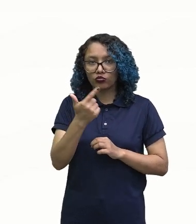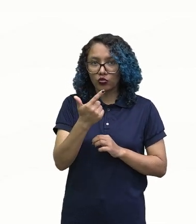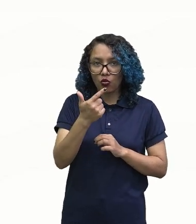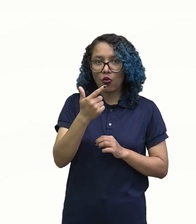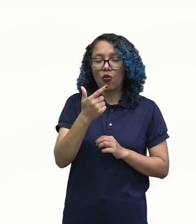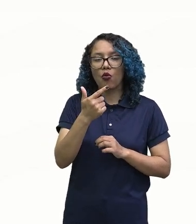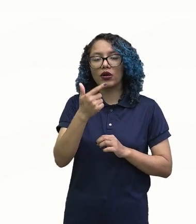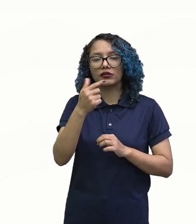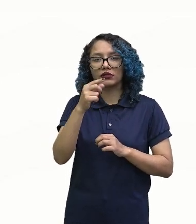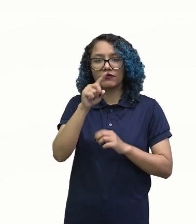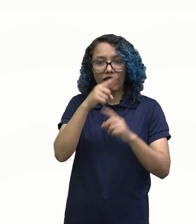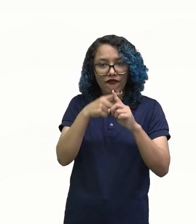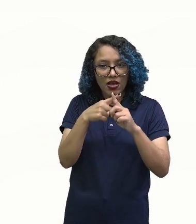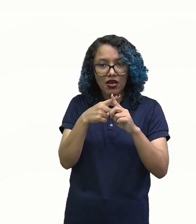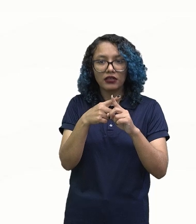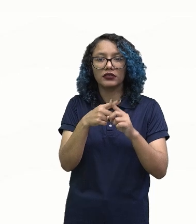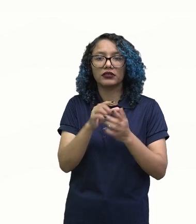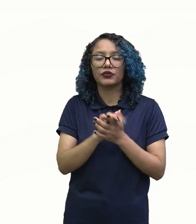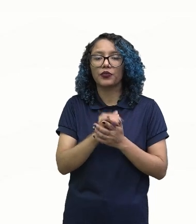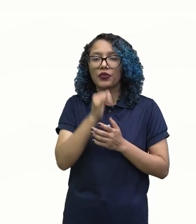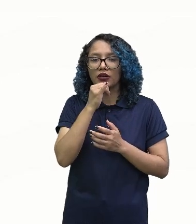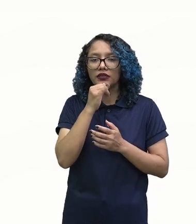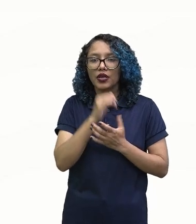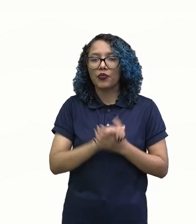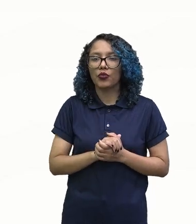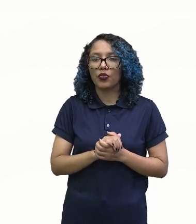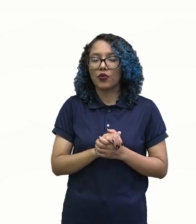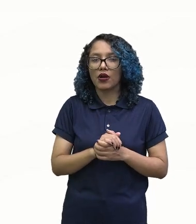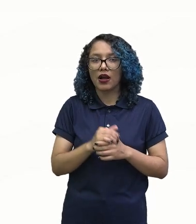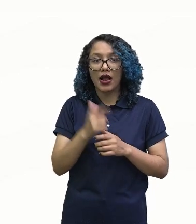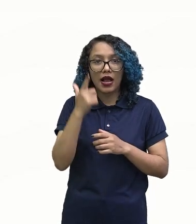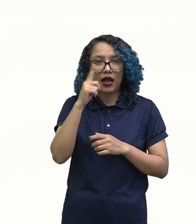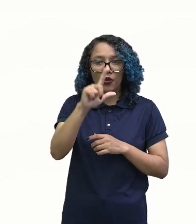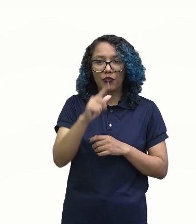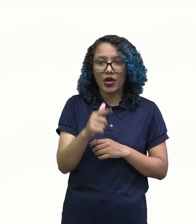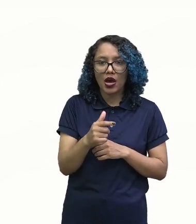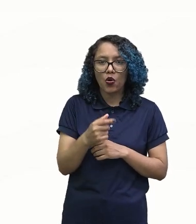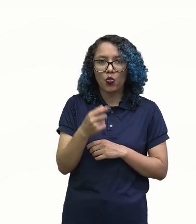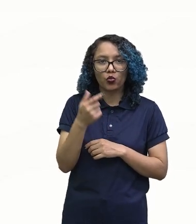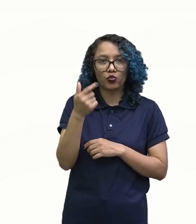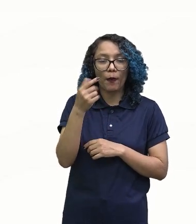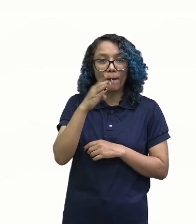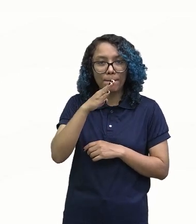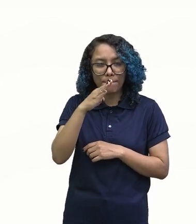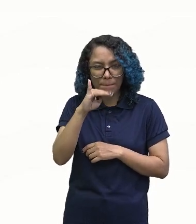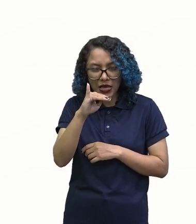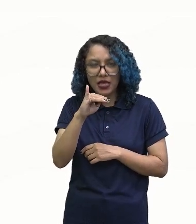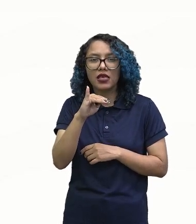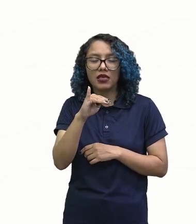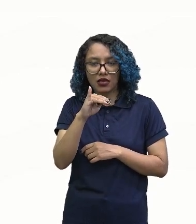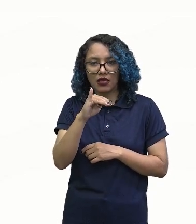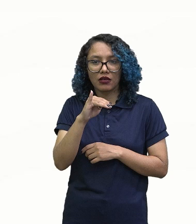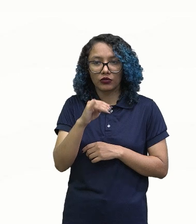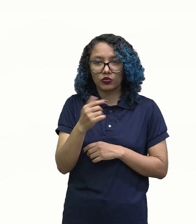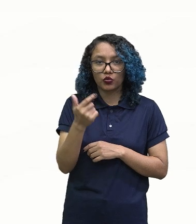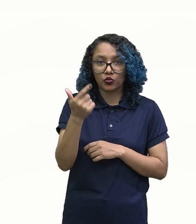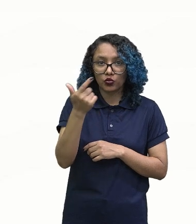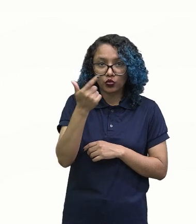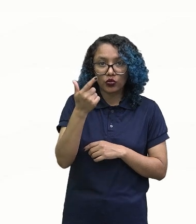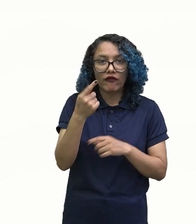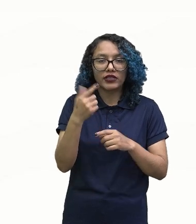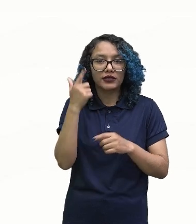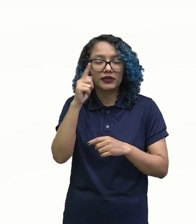bicampeão, bigamia, né, que significa 2, bisavô, né? Então, observe que aqui, ó,